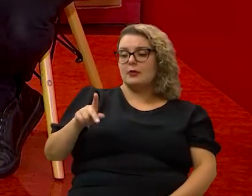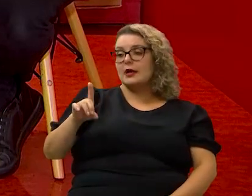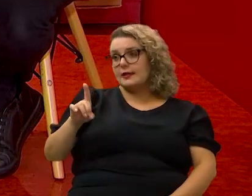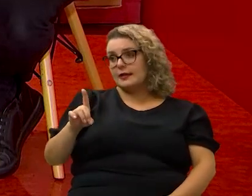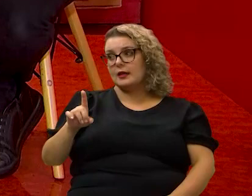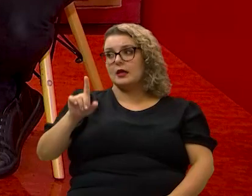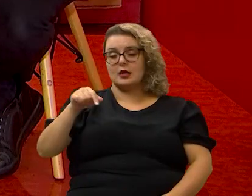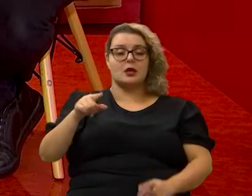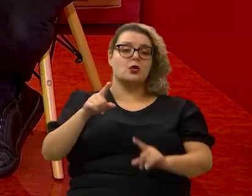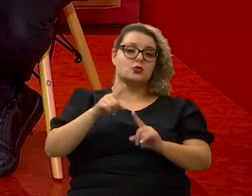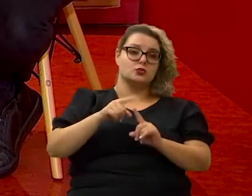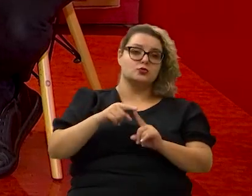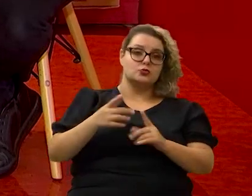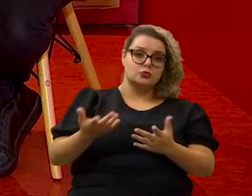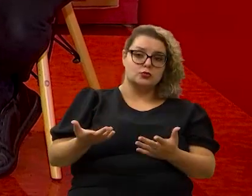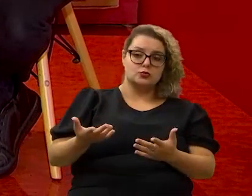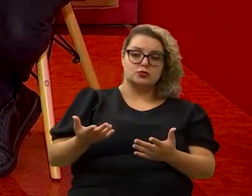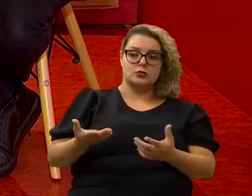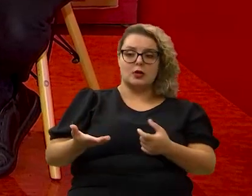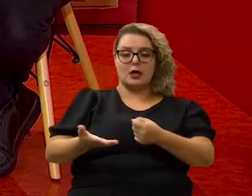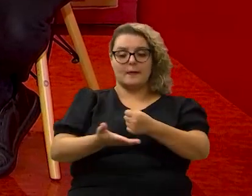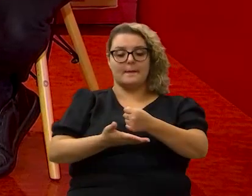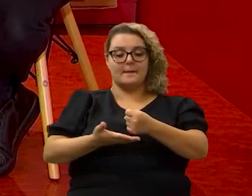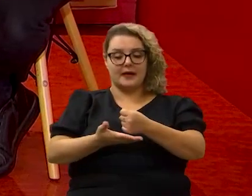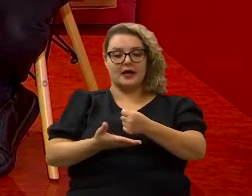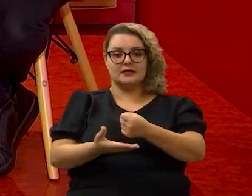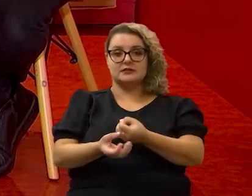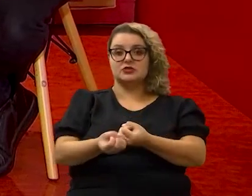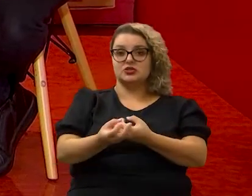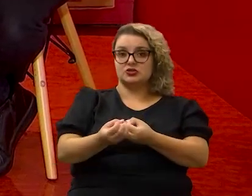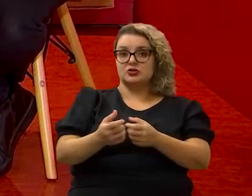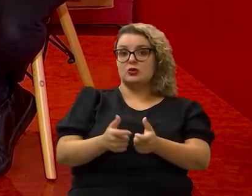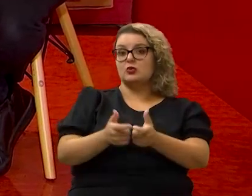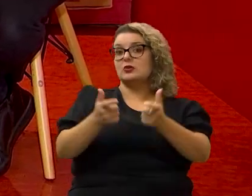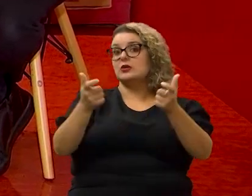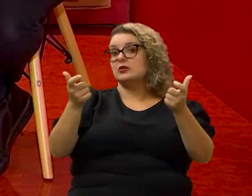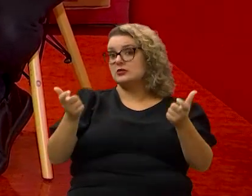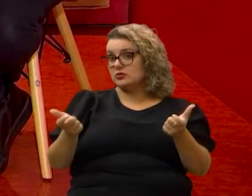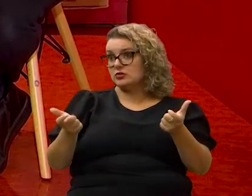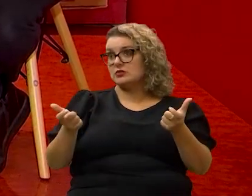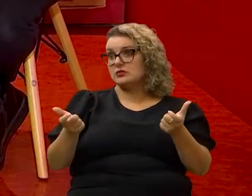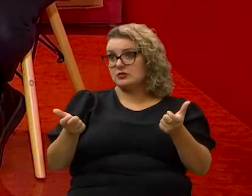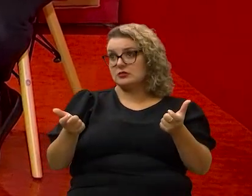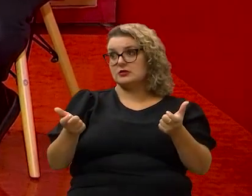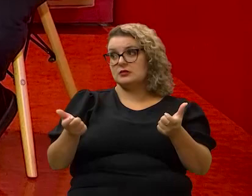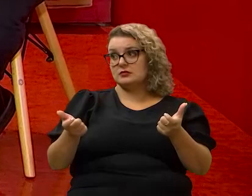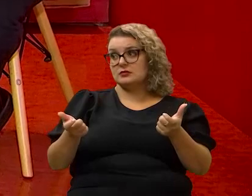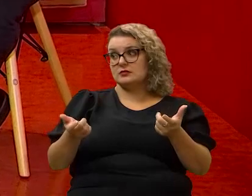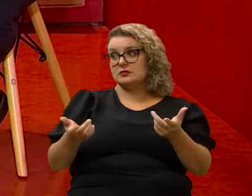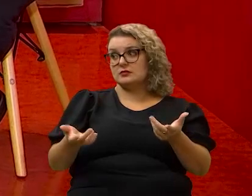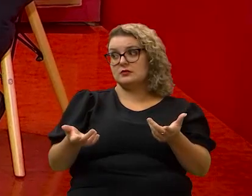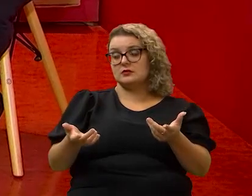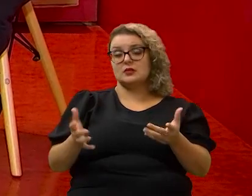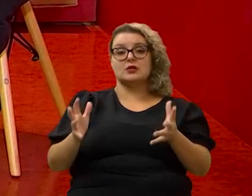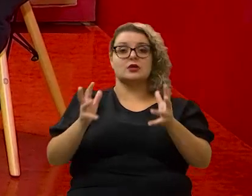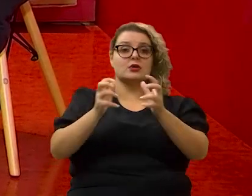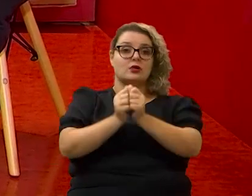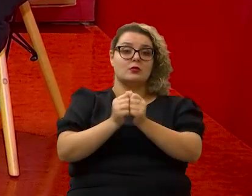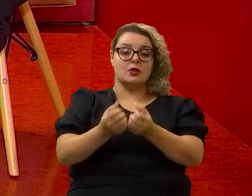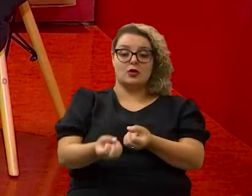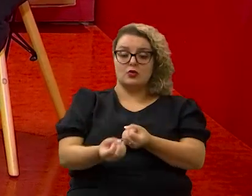um tipo de base de dados muito grande, que